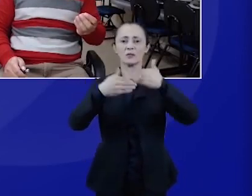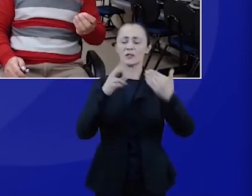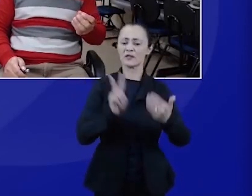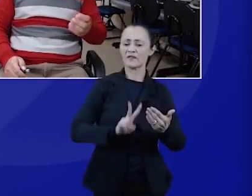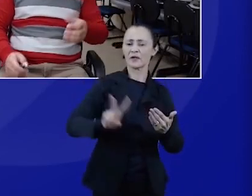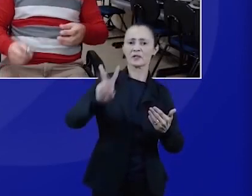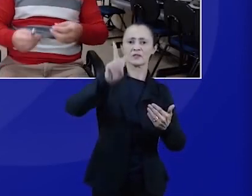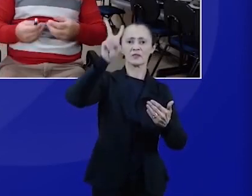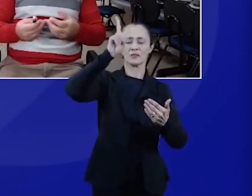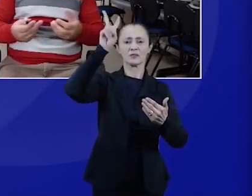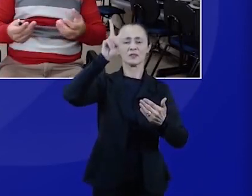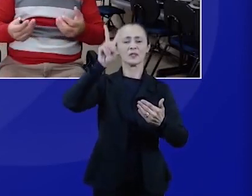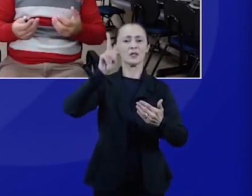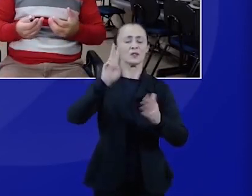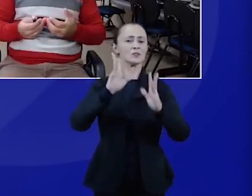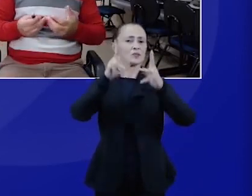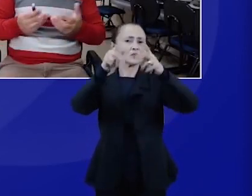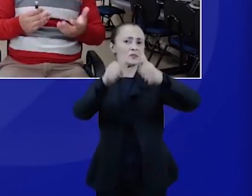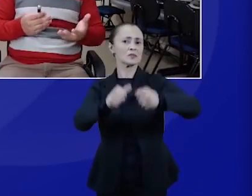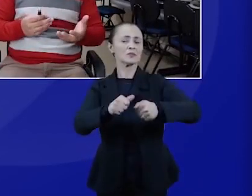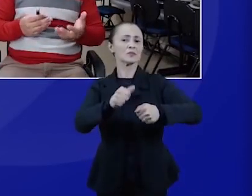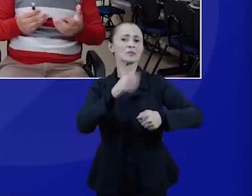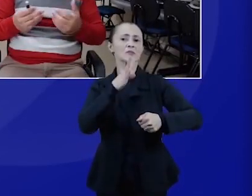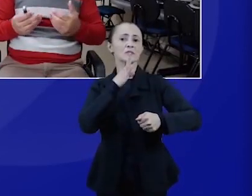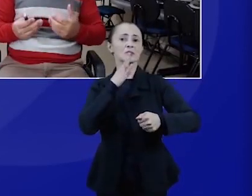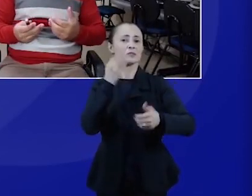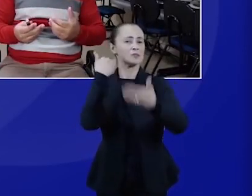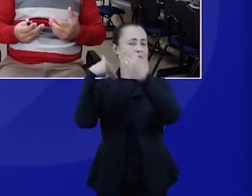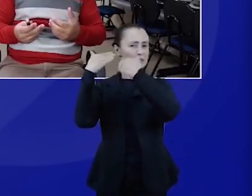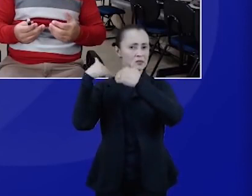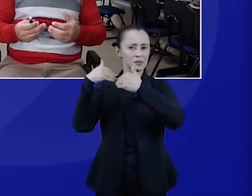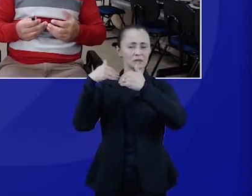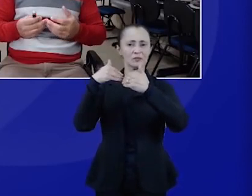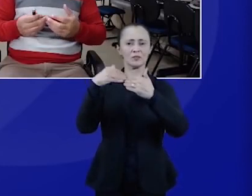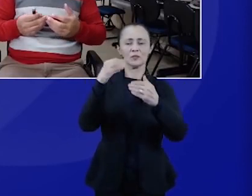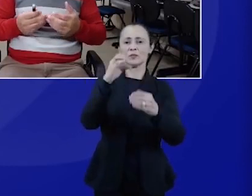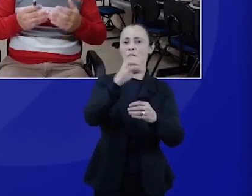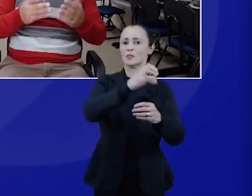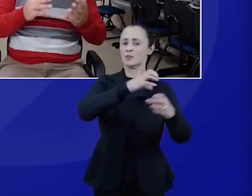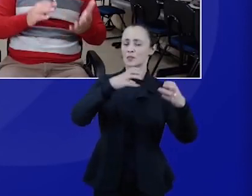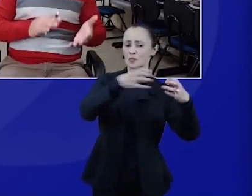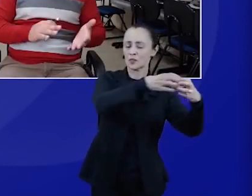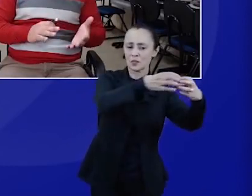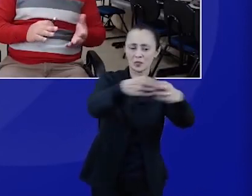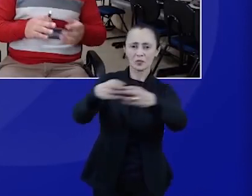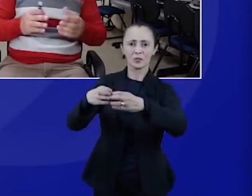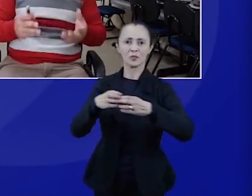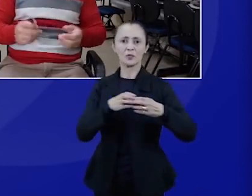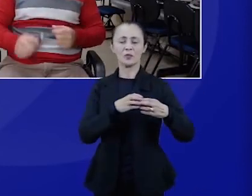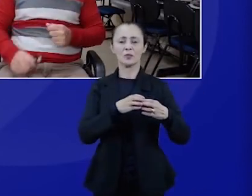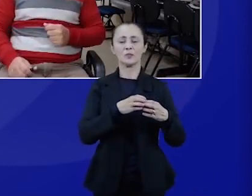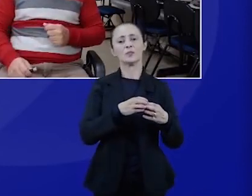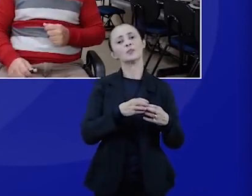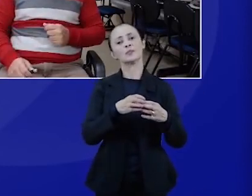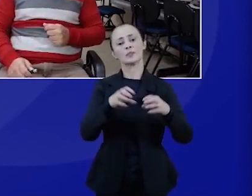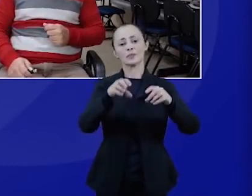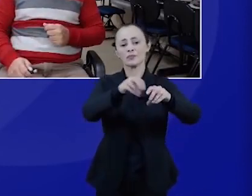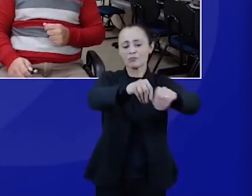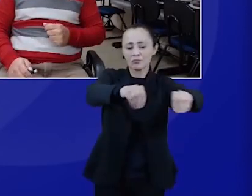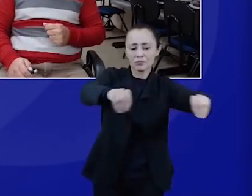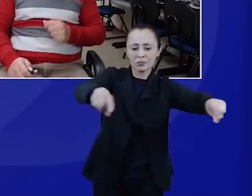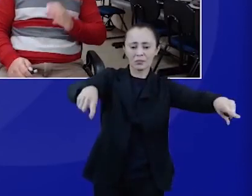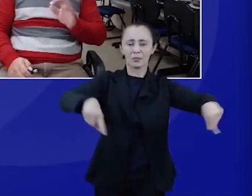saberes e formar relações individuais e coletivas de pertença à terra e às formas